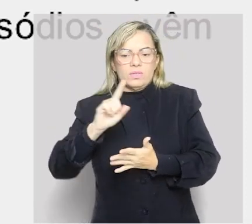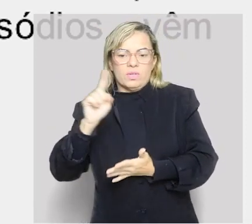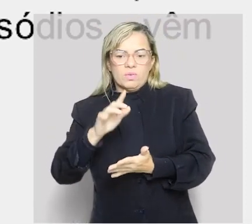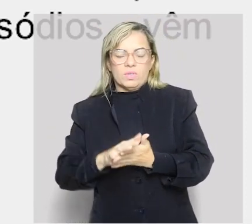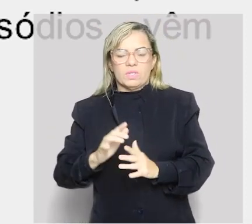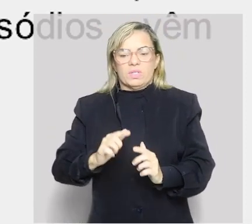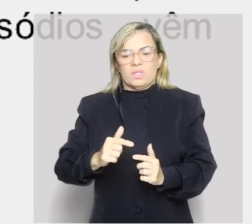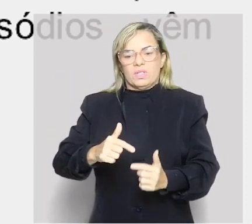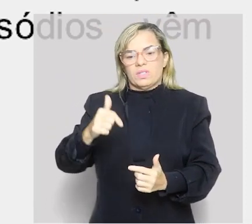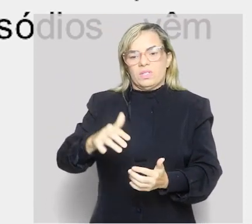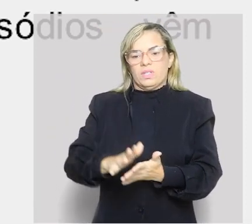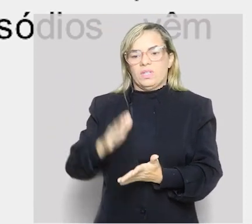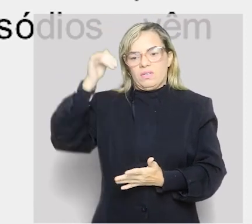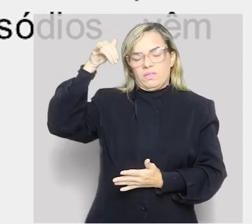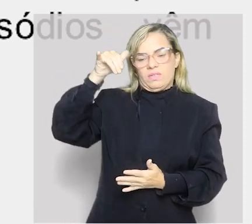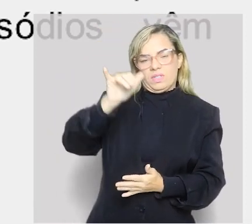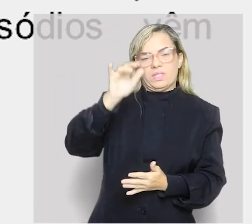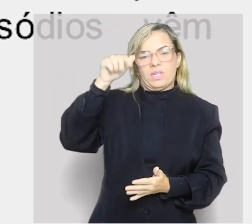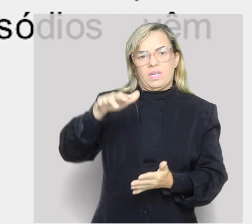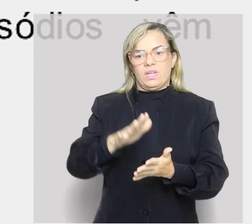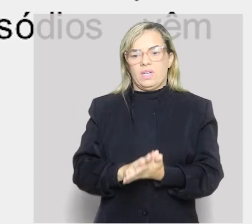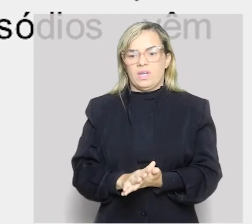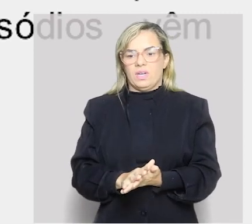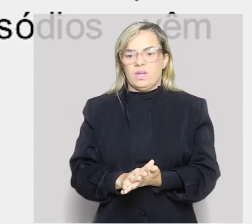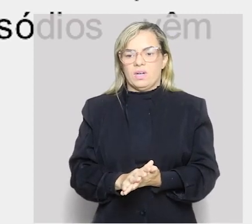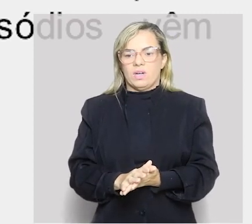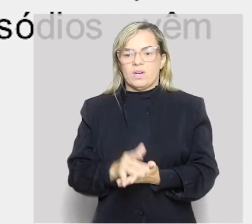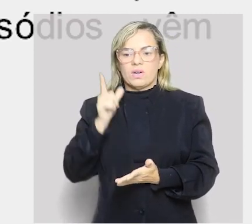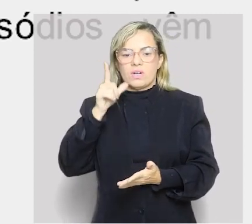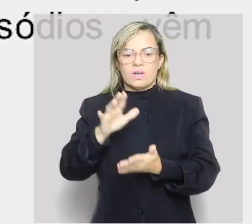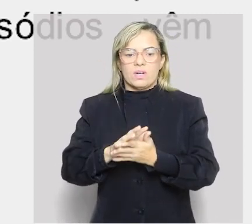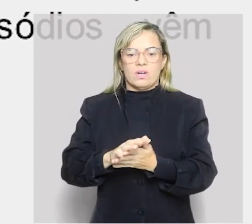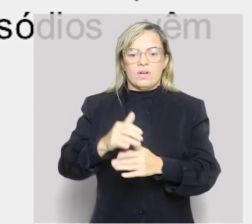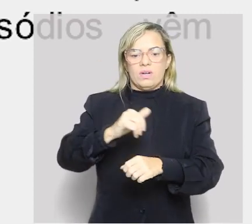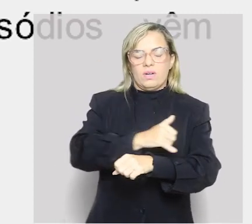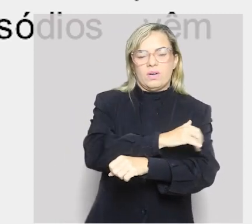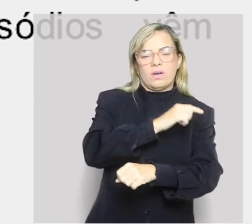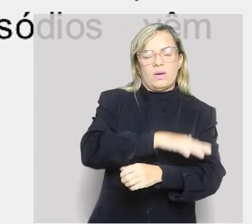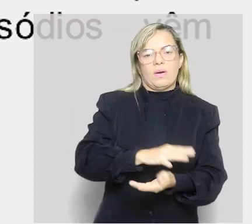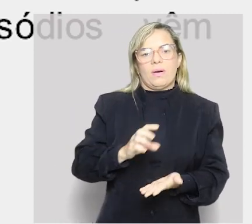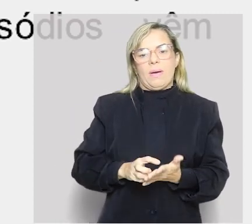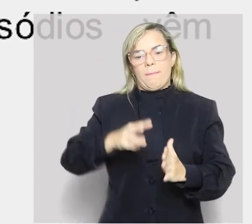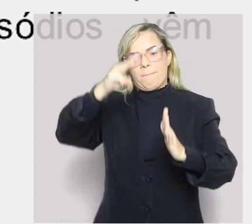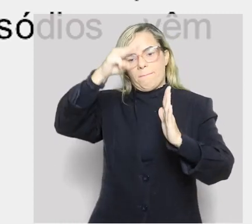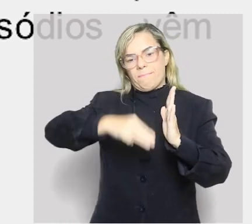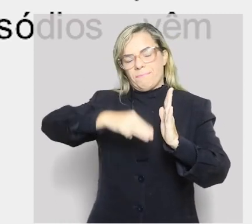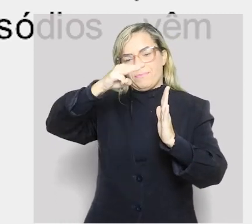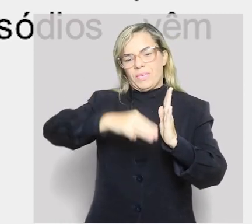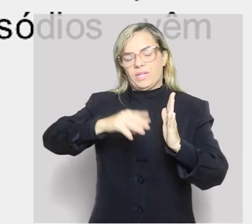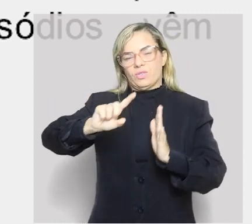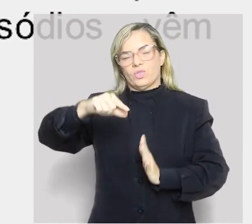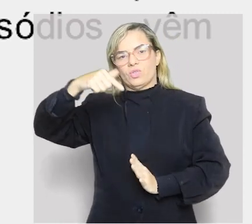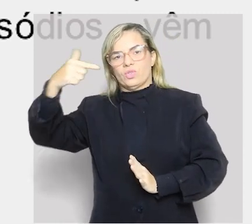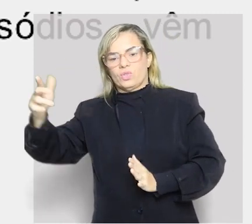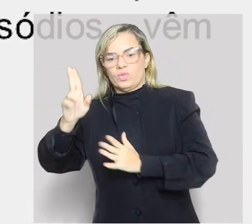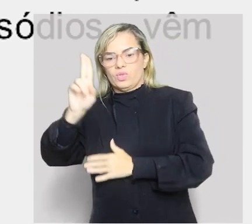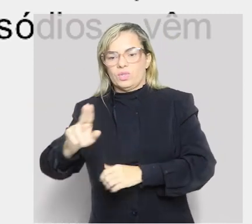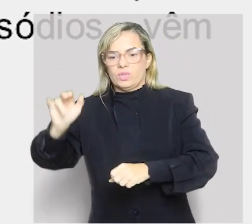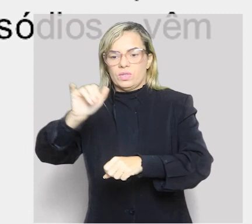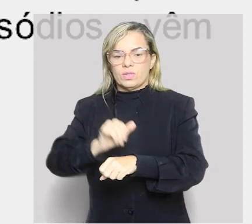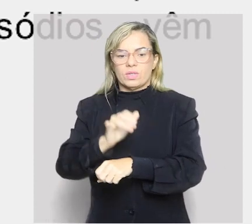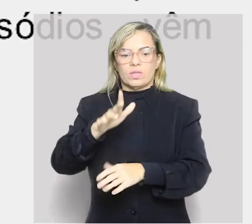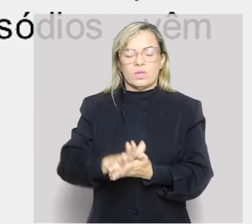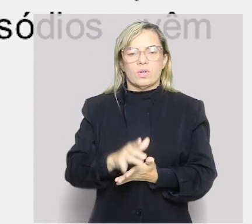de peso, com os métodos compensatórios. Os episódios vêm acompanhados de uma sensação